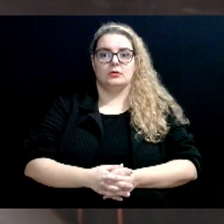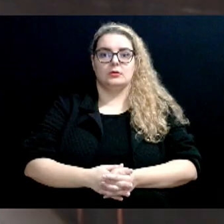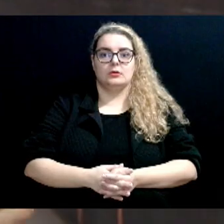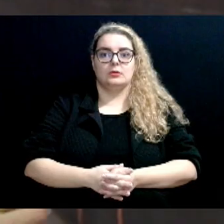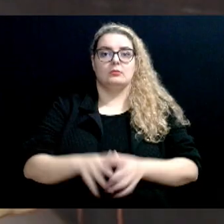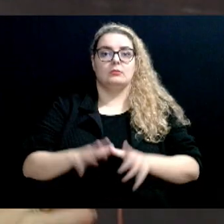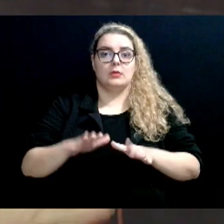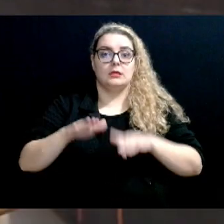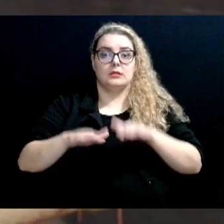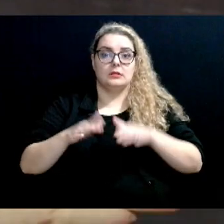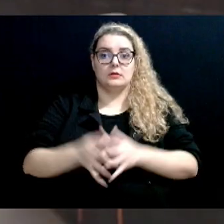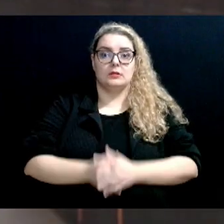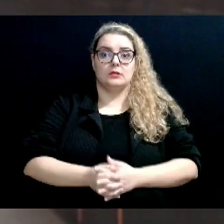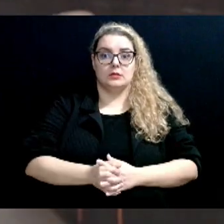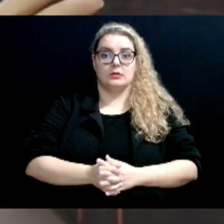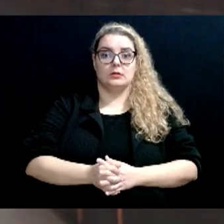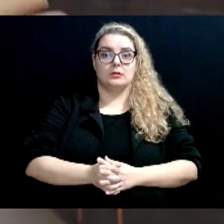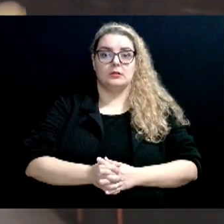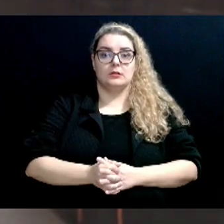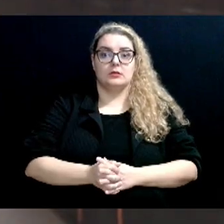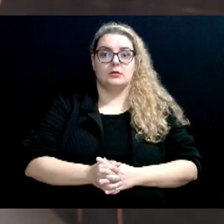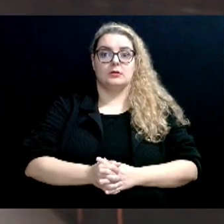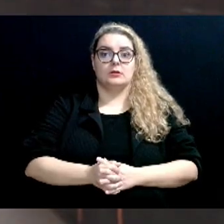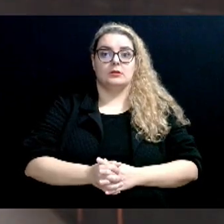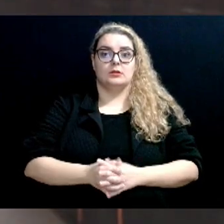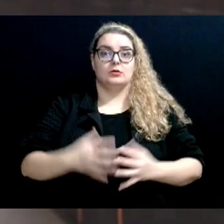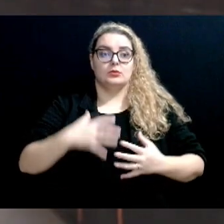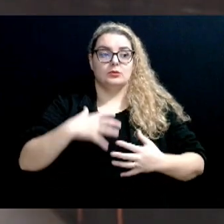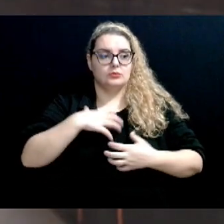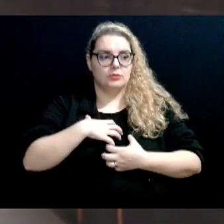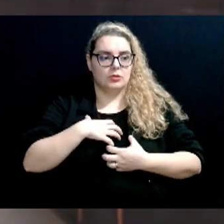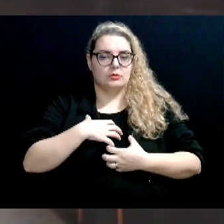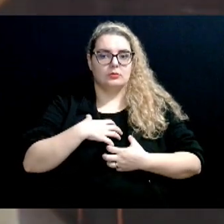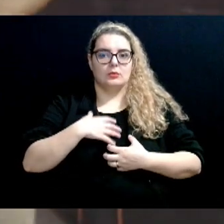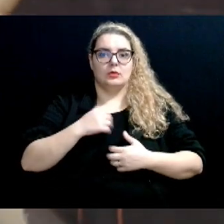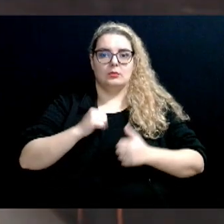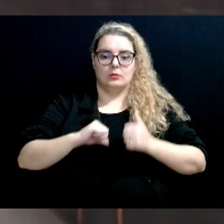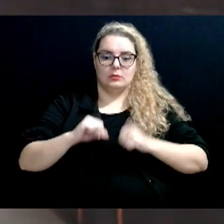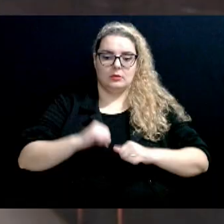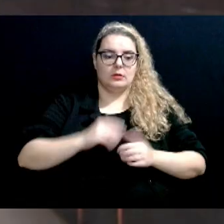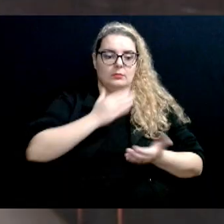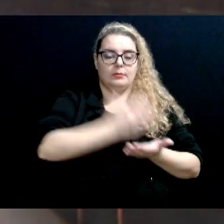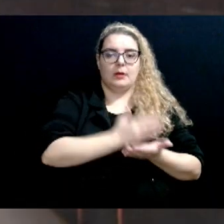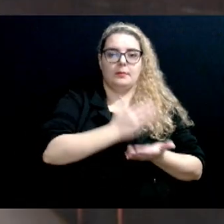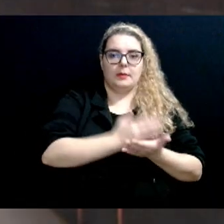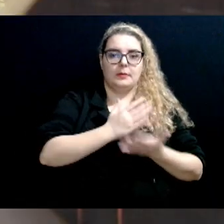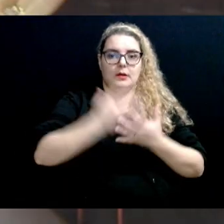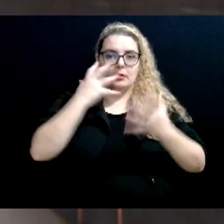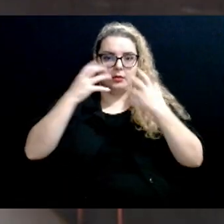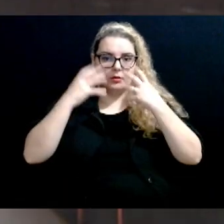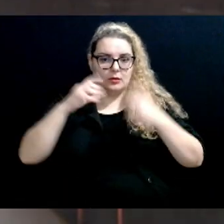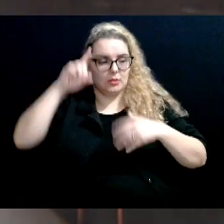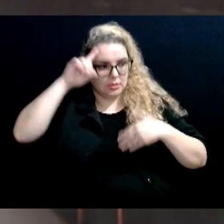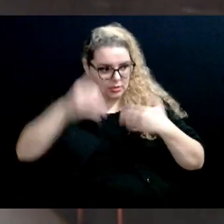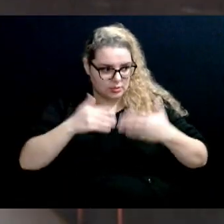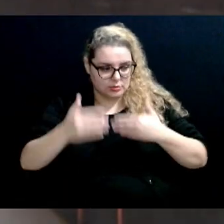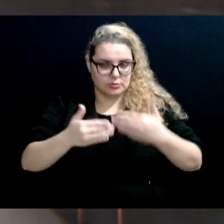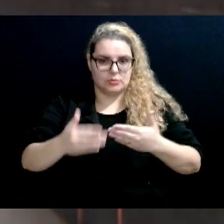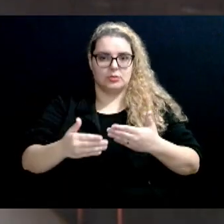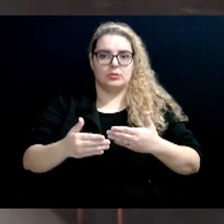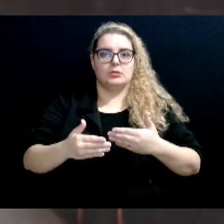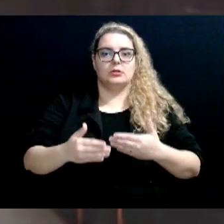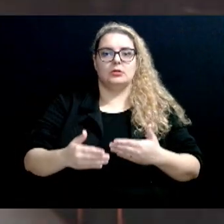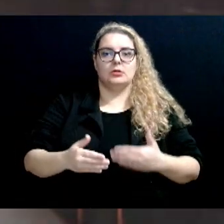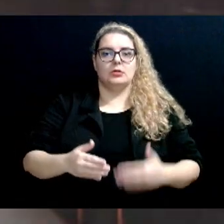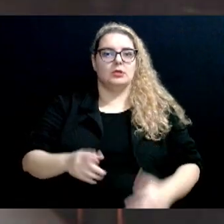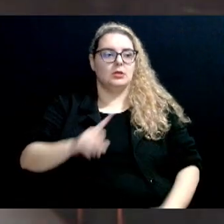vem de uma carga de ansiedade tão constante, de estresse da rotina do dia a dia, que ela não